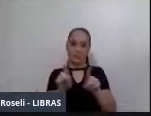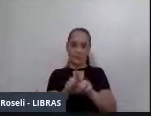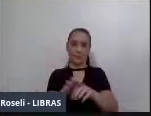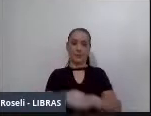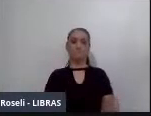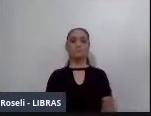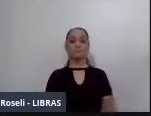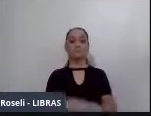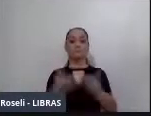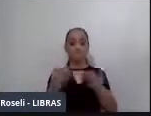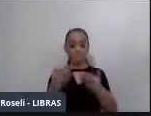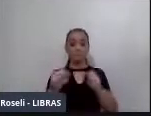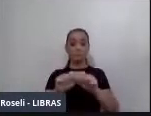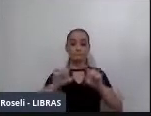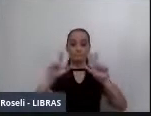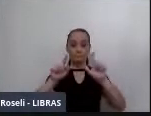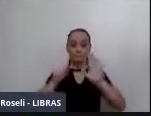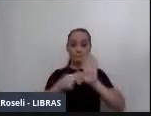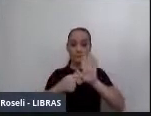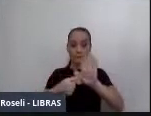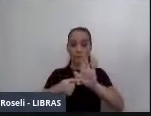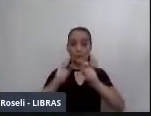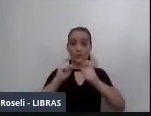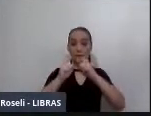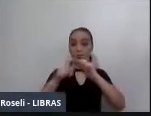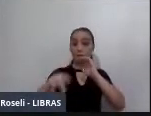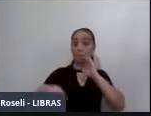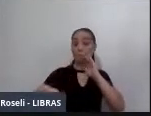Aqui é uma imagem da nossa primeira reunião com a